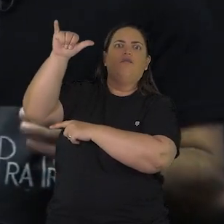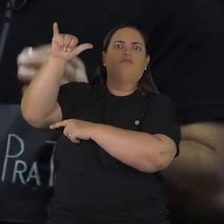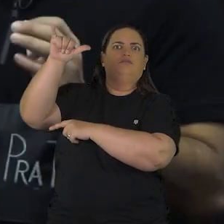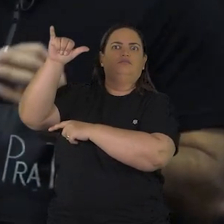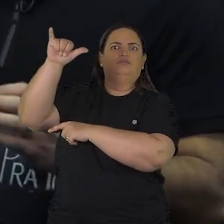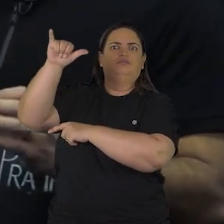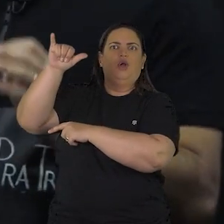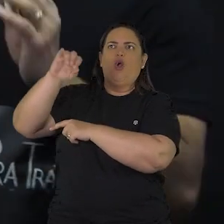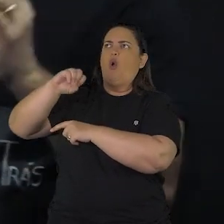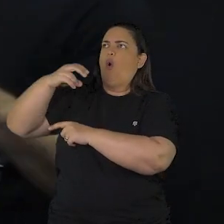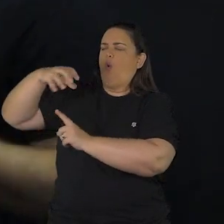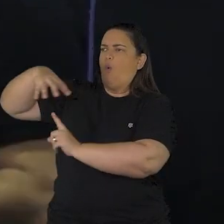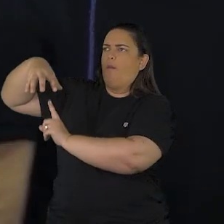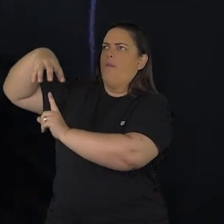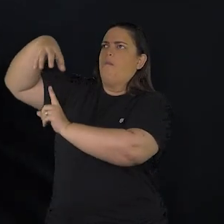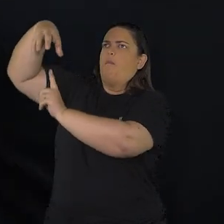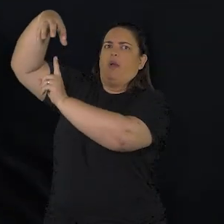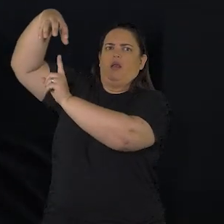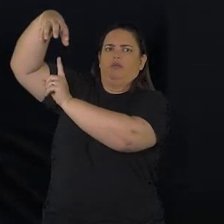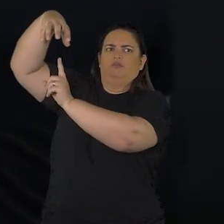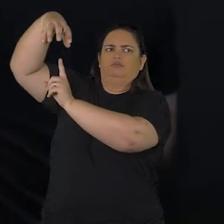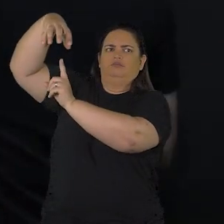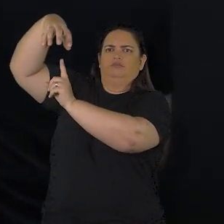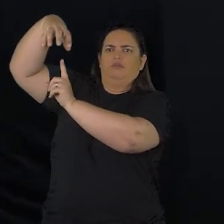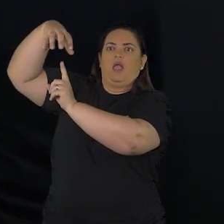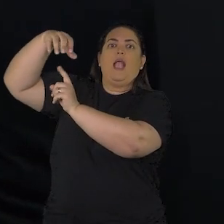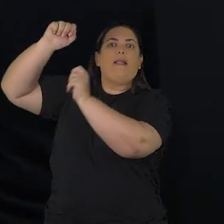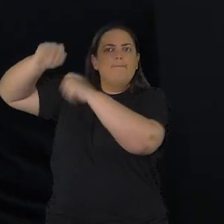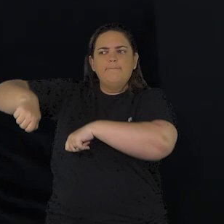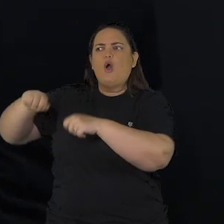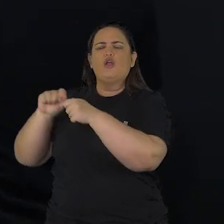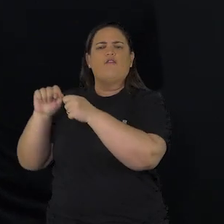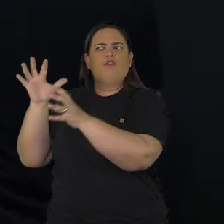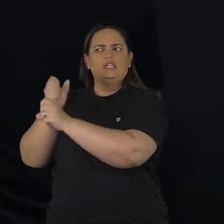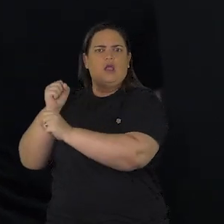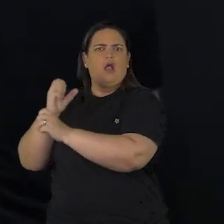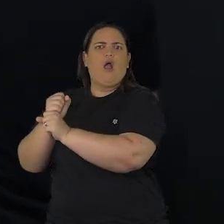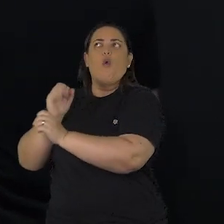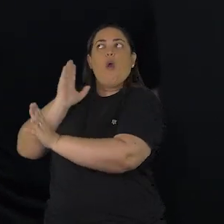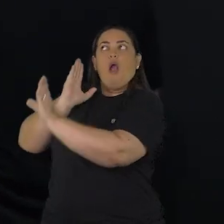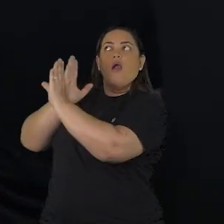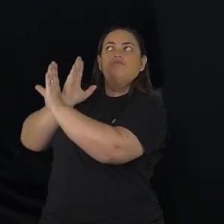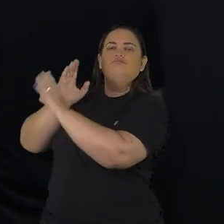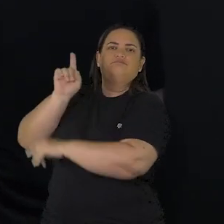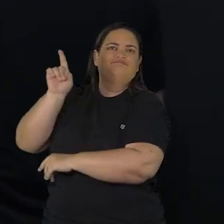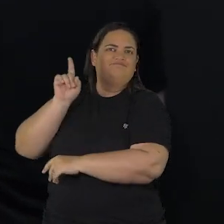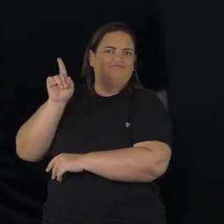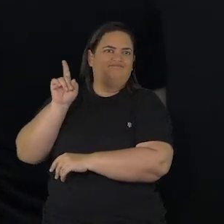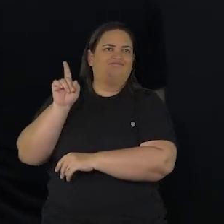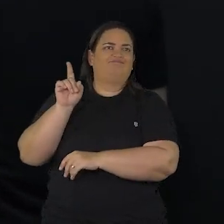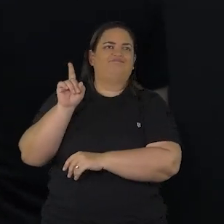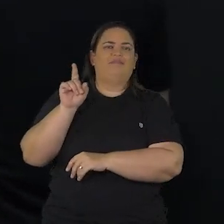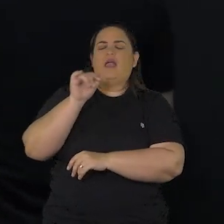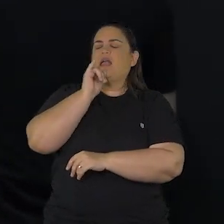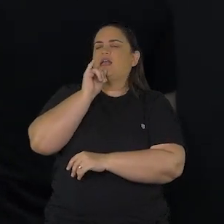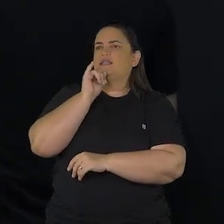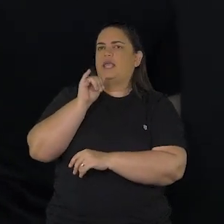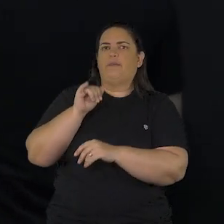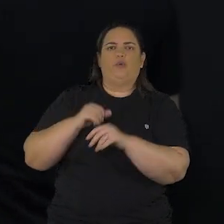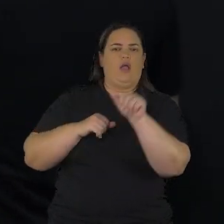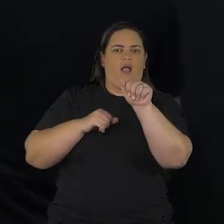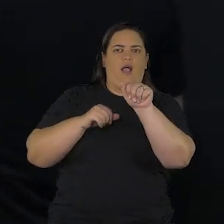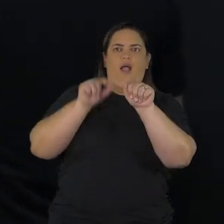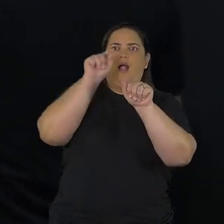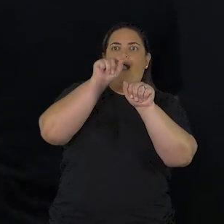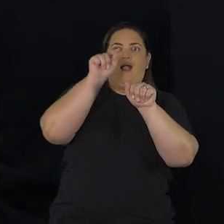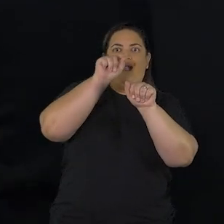E aí é utilizada a seguinte nomenclatura. Eu tenho algum valor em graus, algum